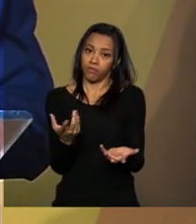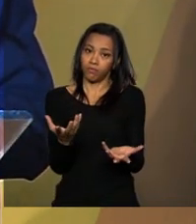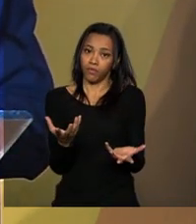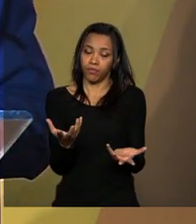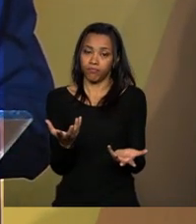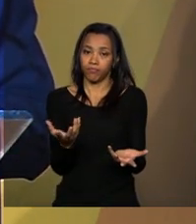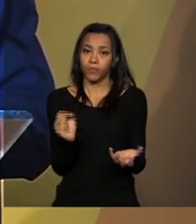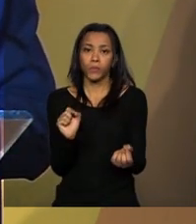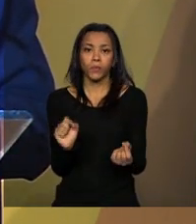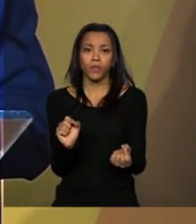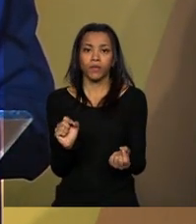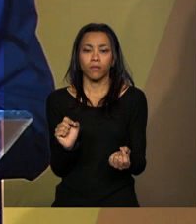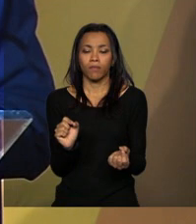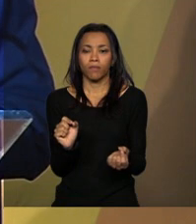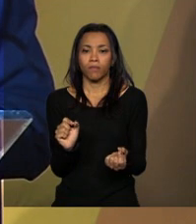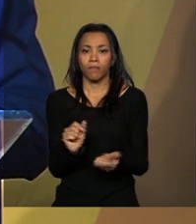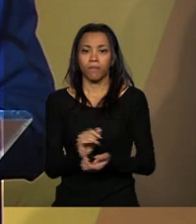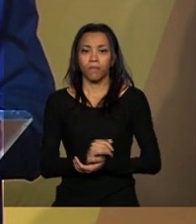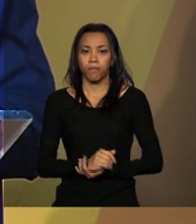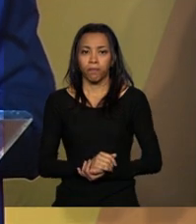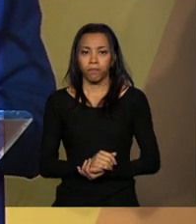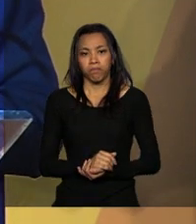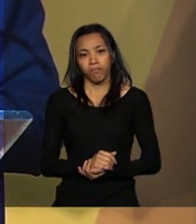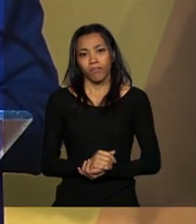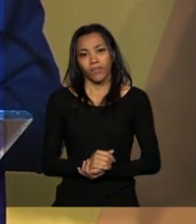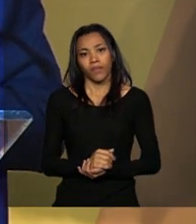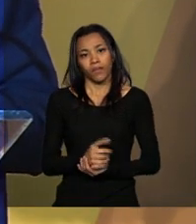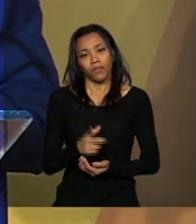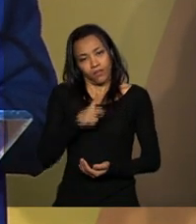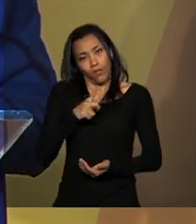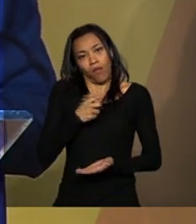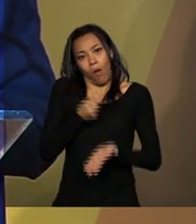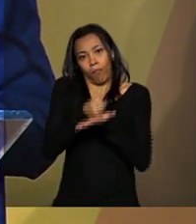solidariedade da do do do